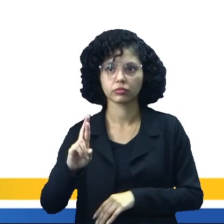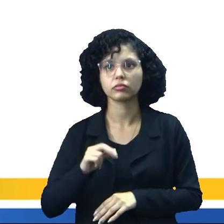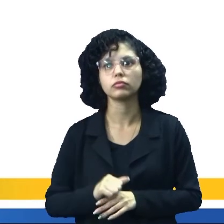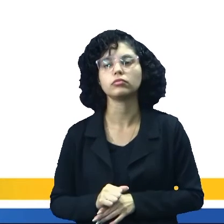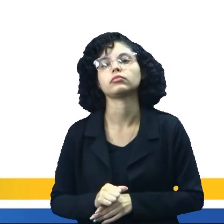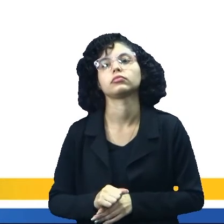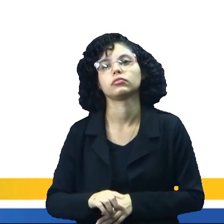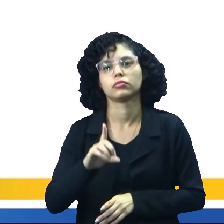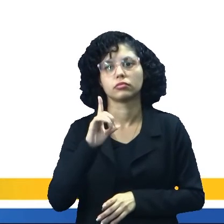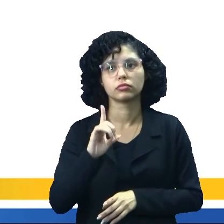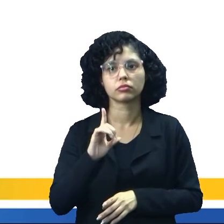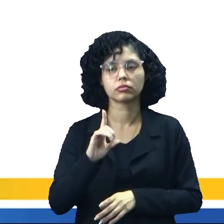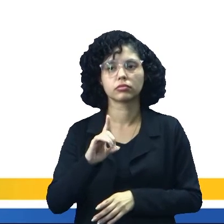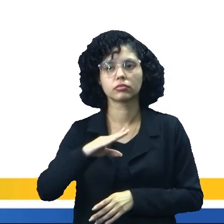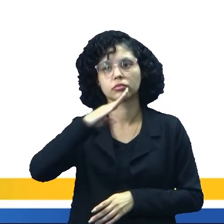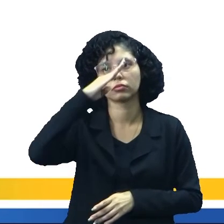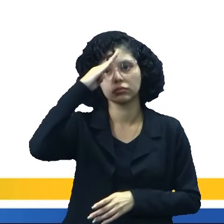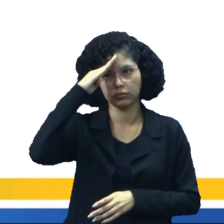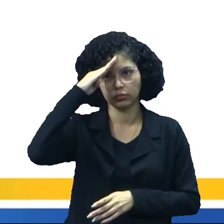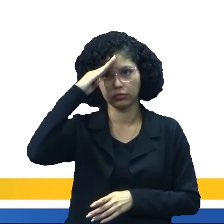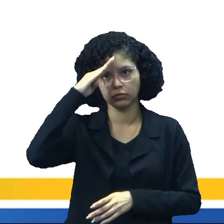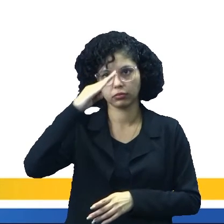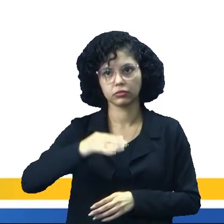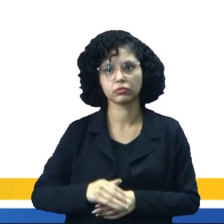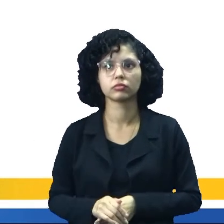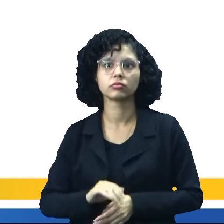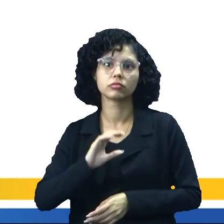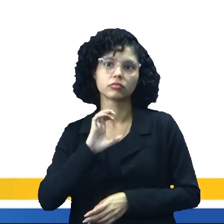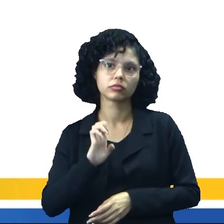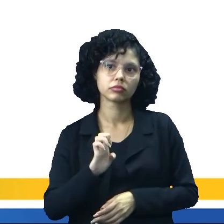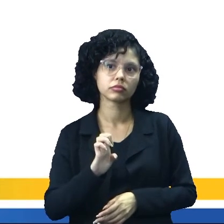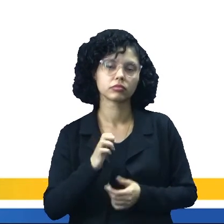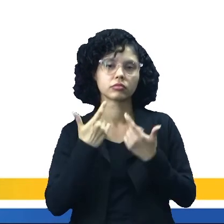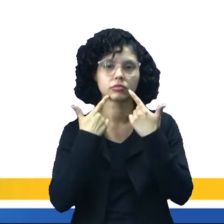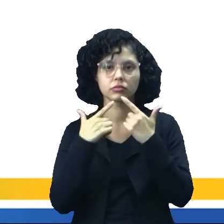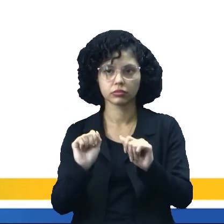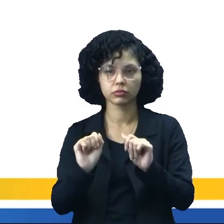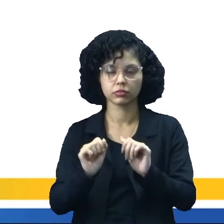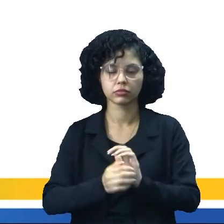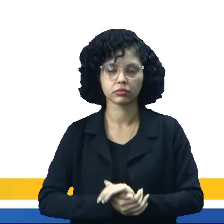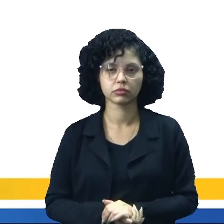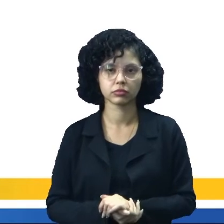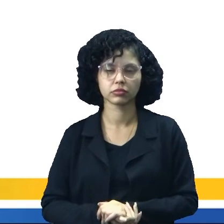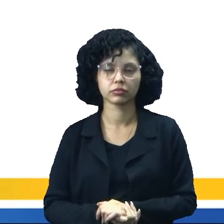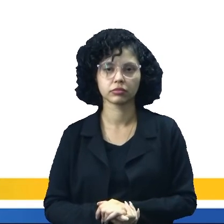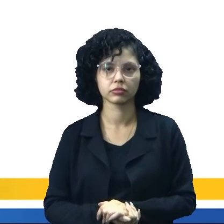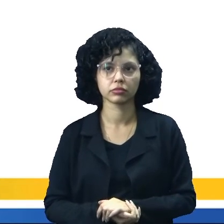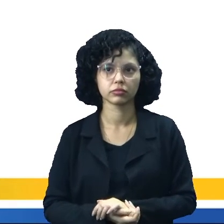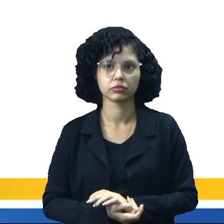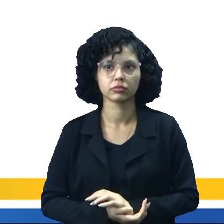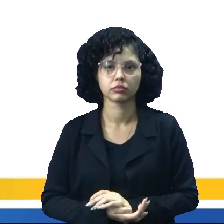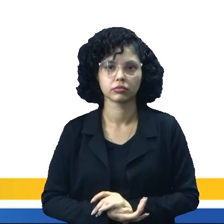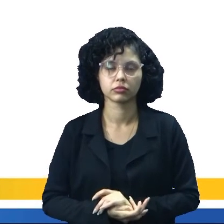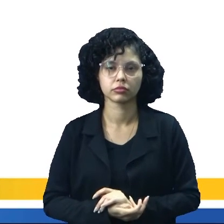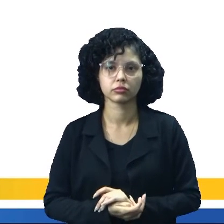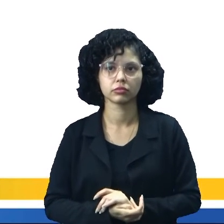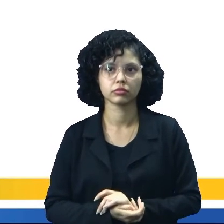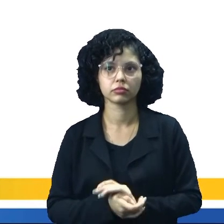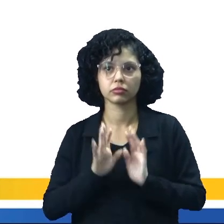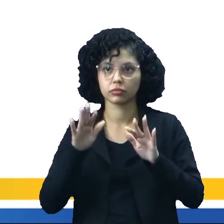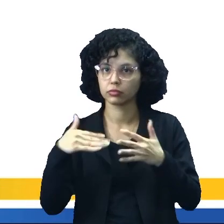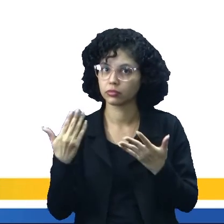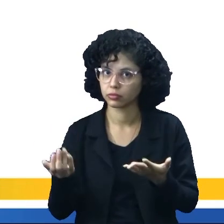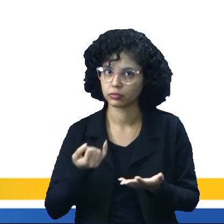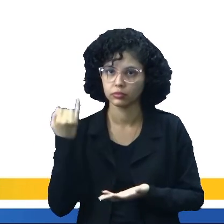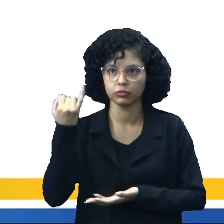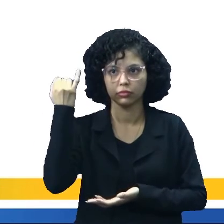C, religiosas. Alternativa D, militares. Ou alternativa E, linguísticas, né? Quais são as